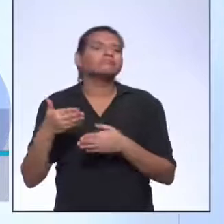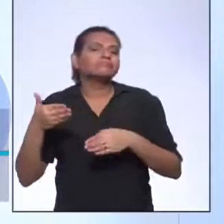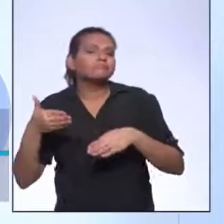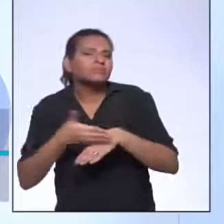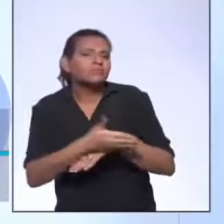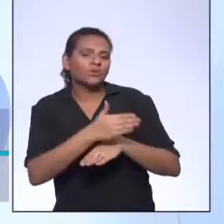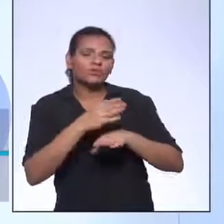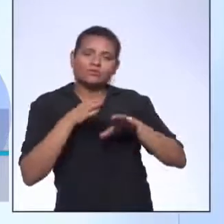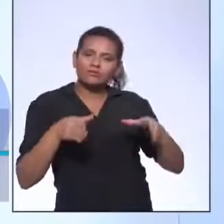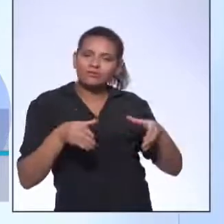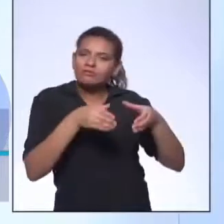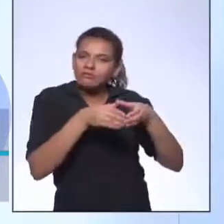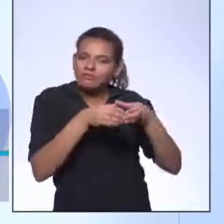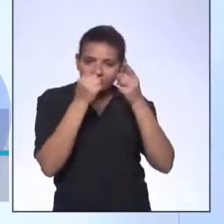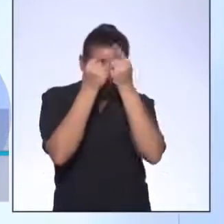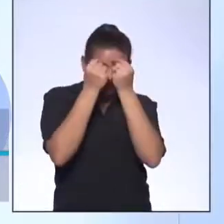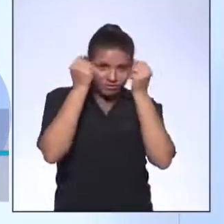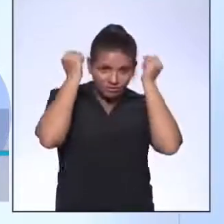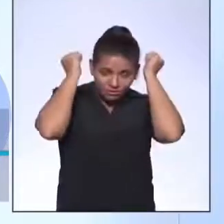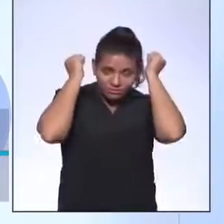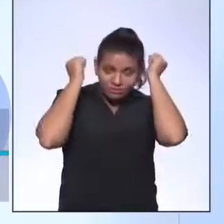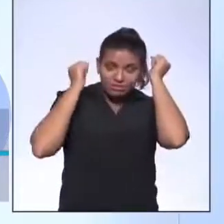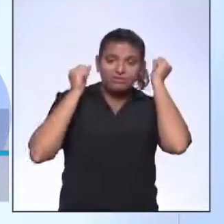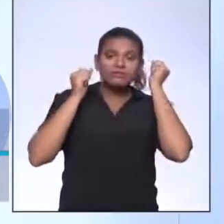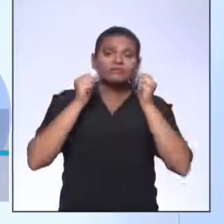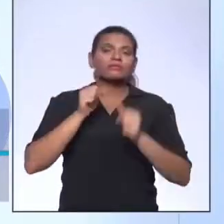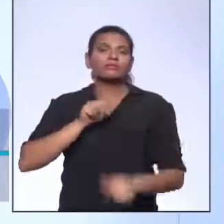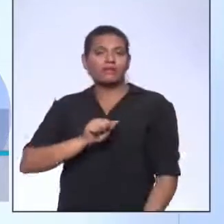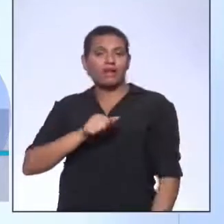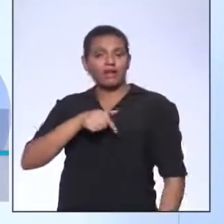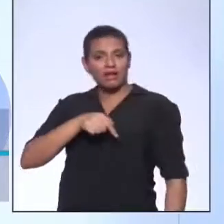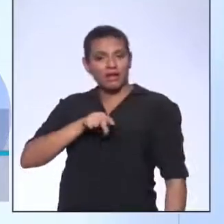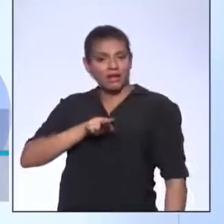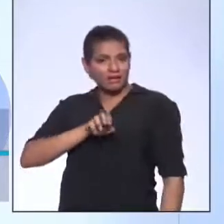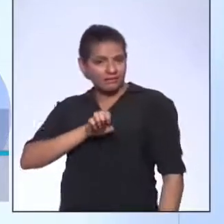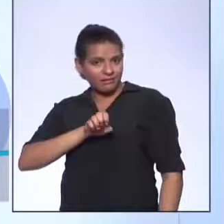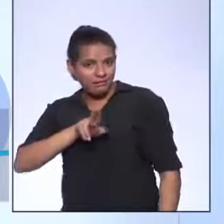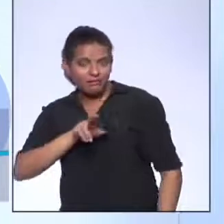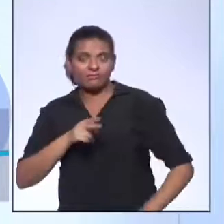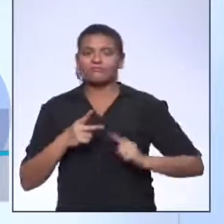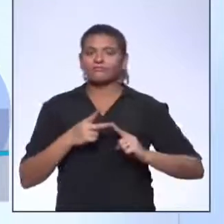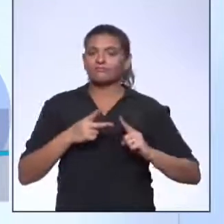se juntar na Grécia. São os aqueus, os eólicos,